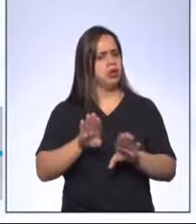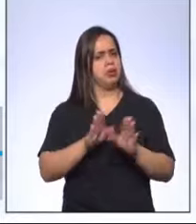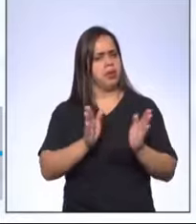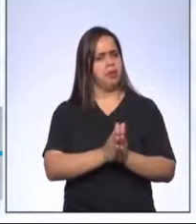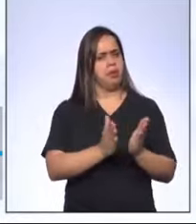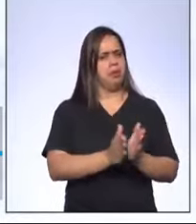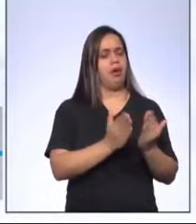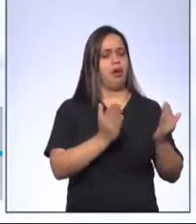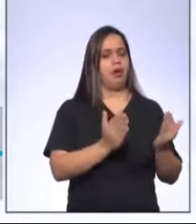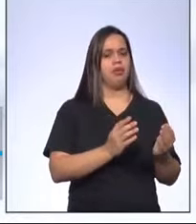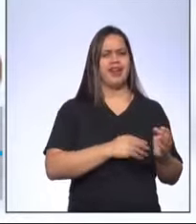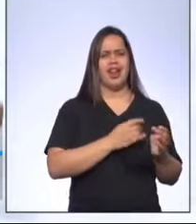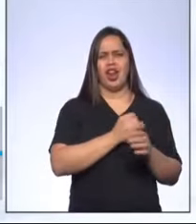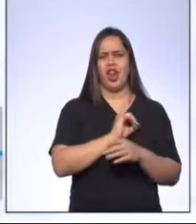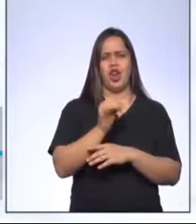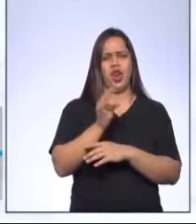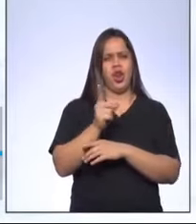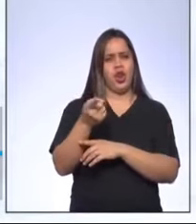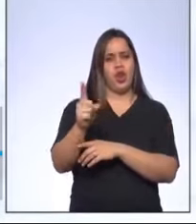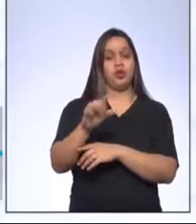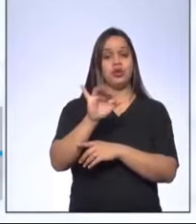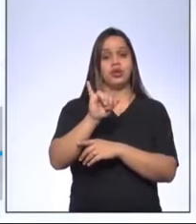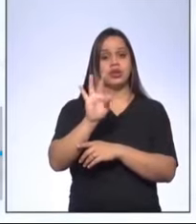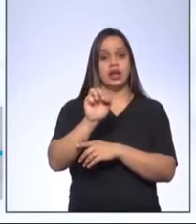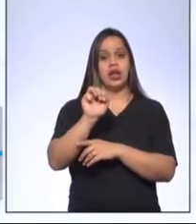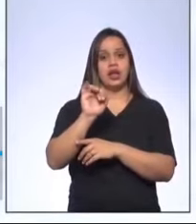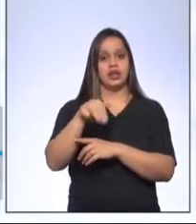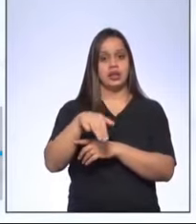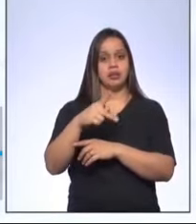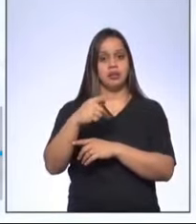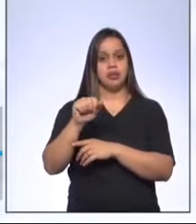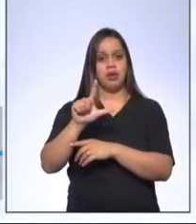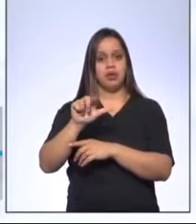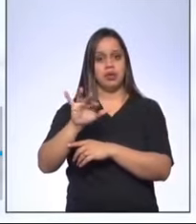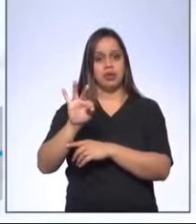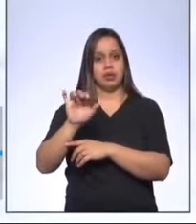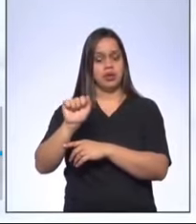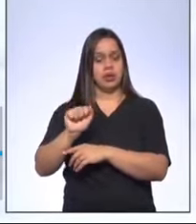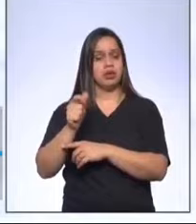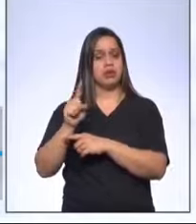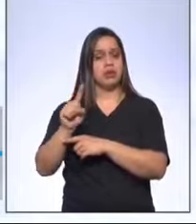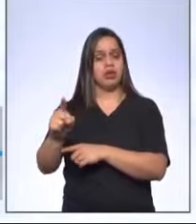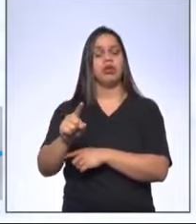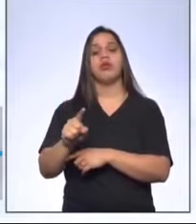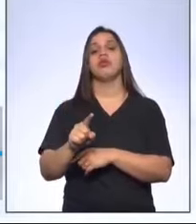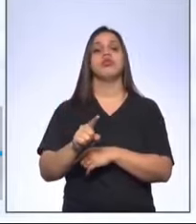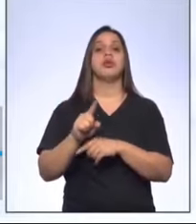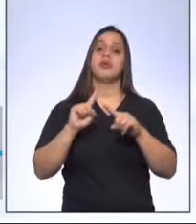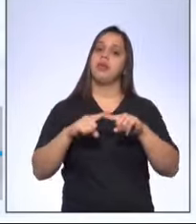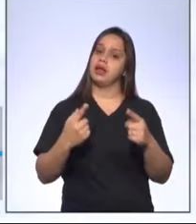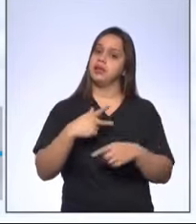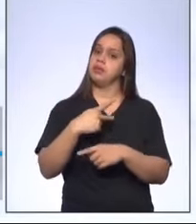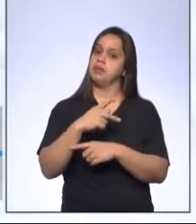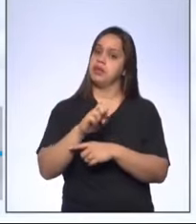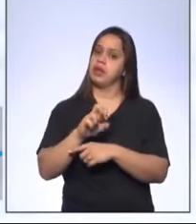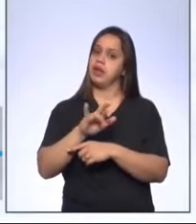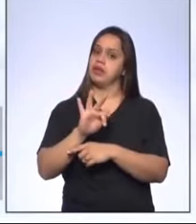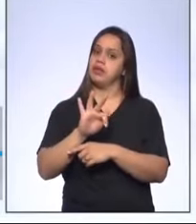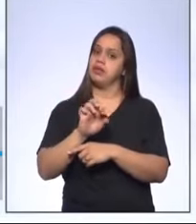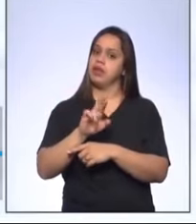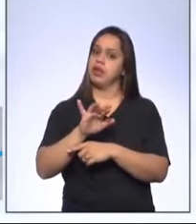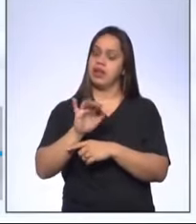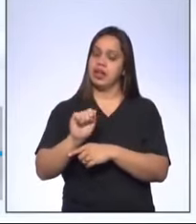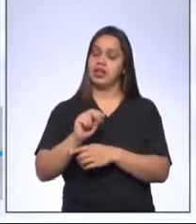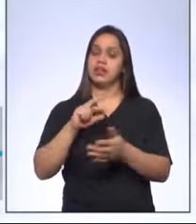Moro no Itaim Paulista, periferia da cidade de São Paulo. Né? Periferia só quer dizer uma coisa, longe